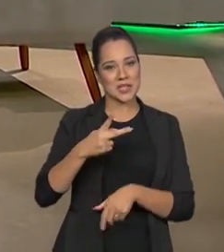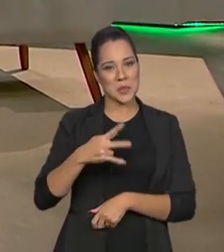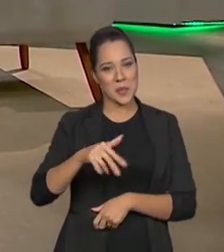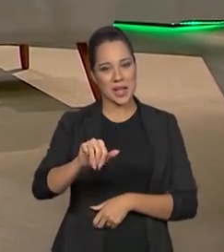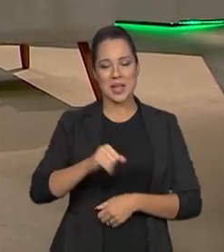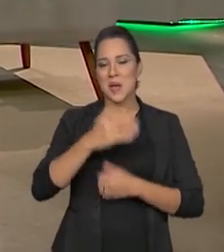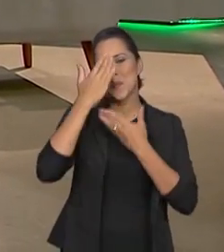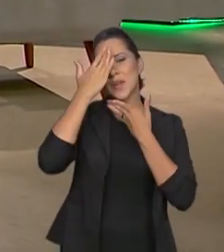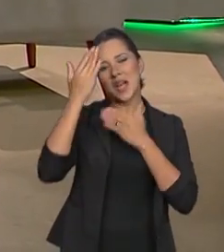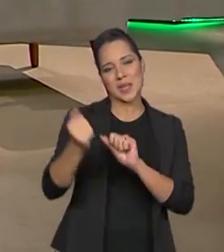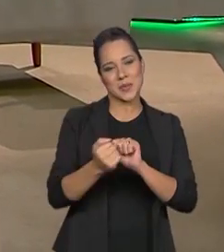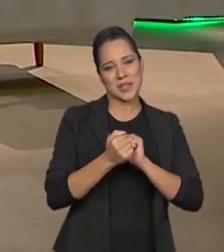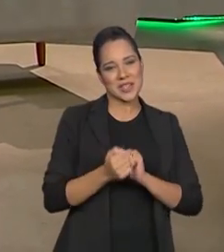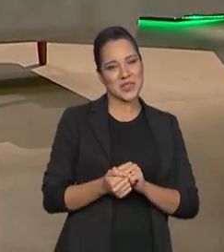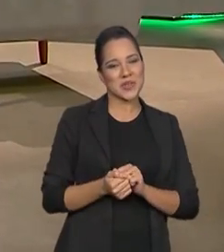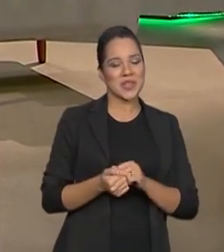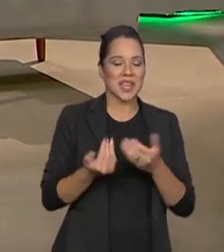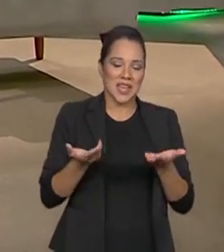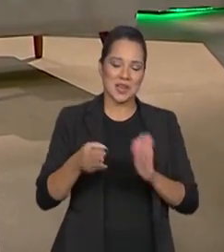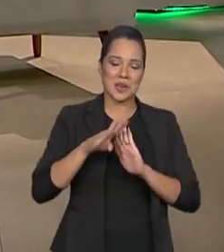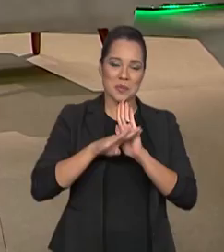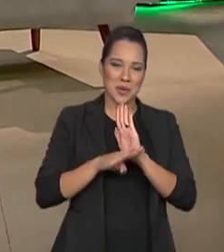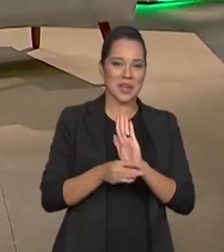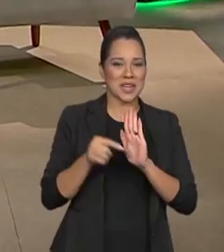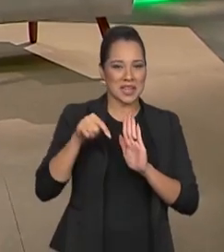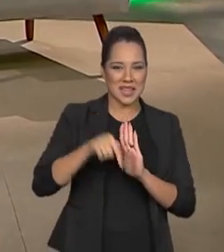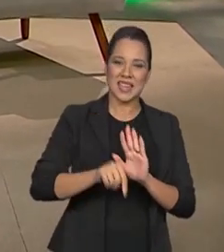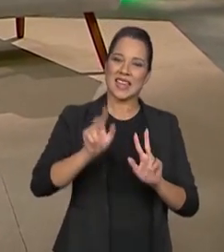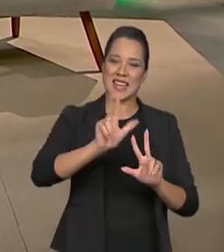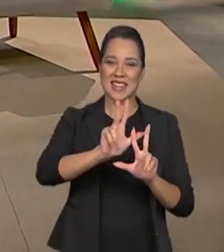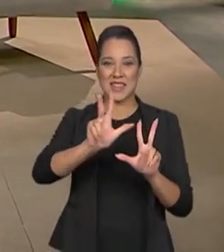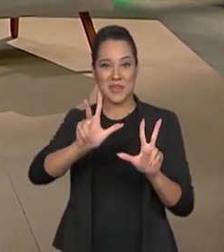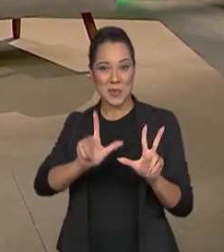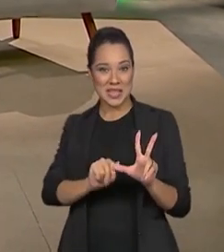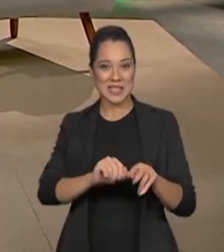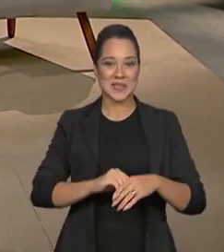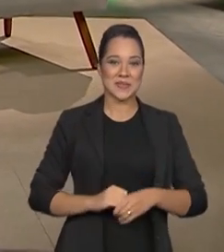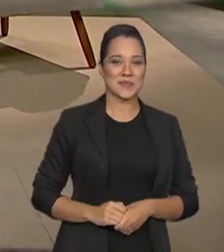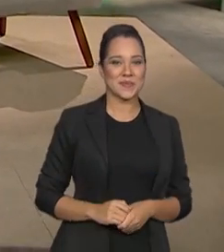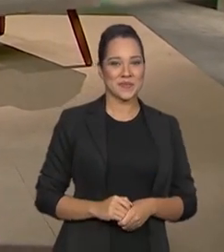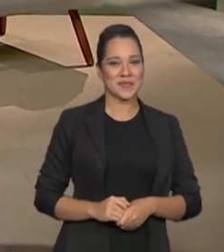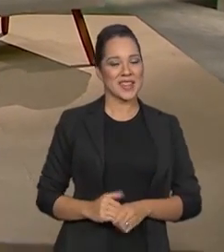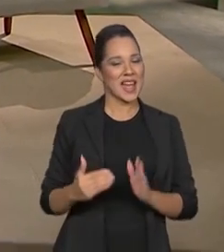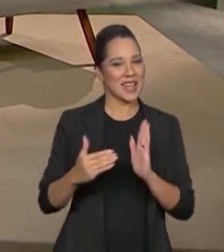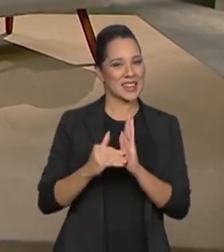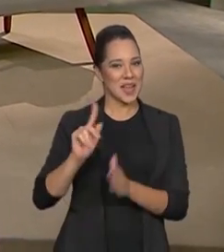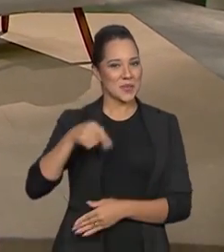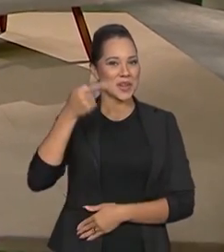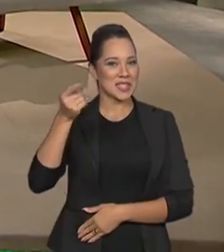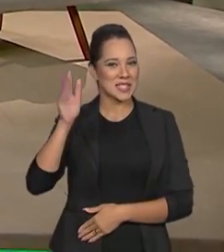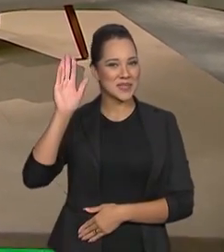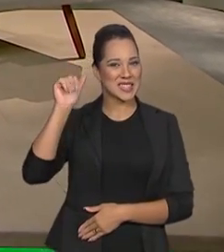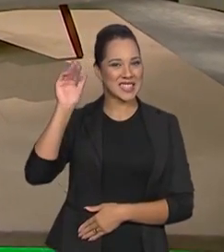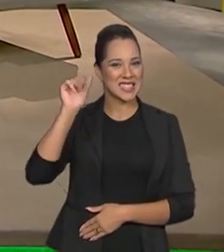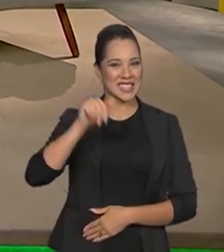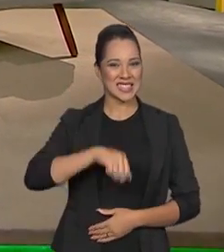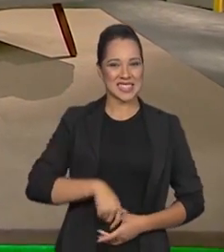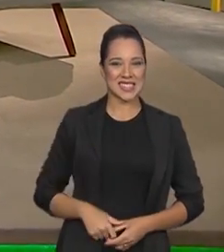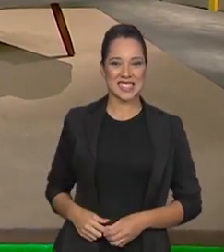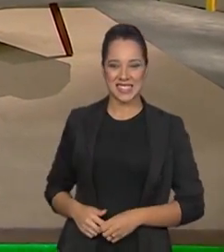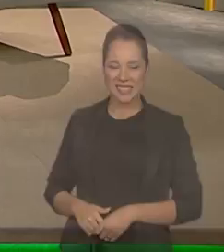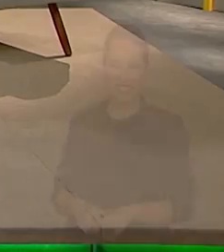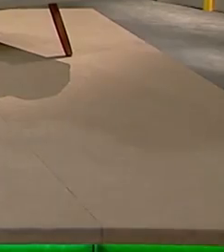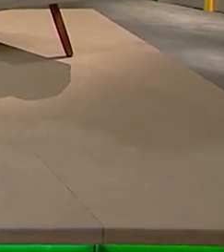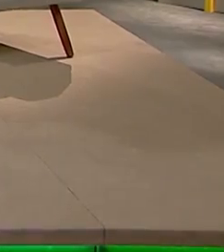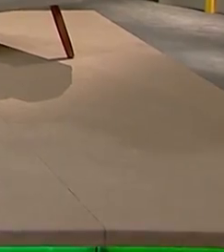obrigado pela companhia e o Brasil em falta continua aqui na TV Brasil até a próxima edição